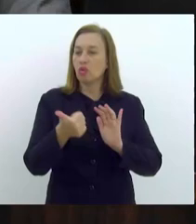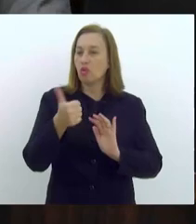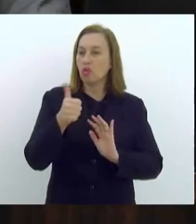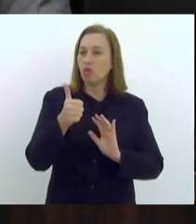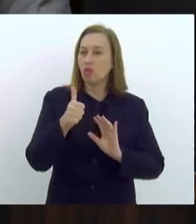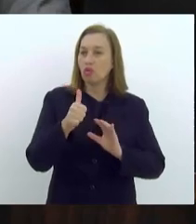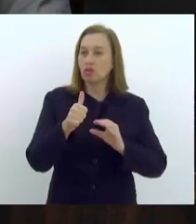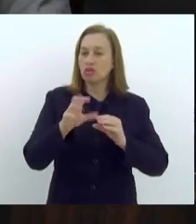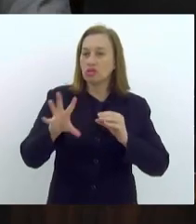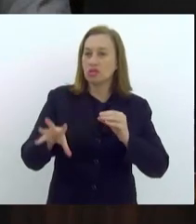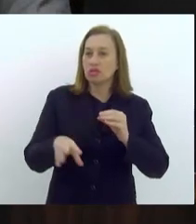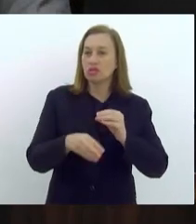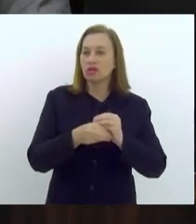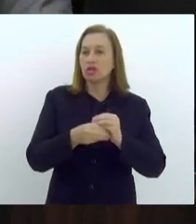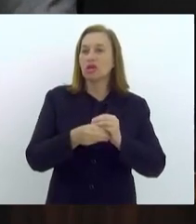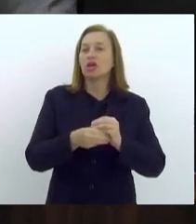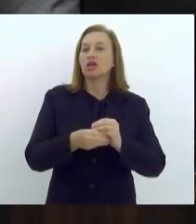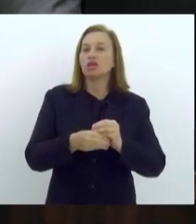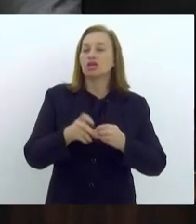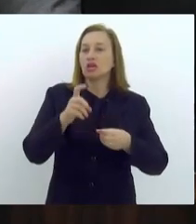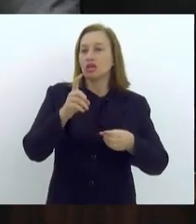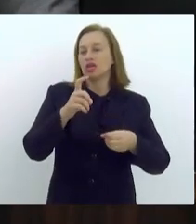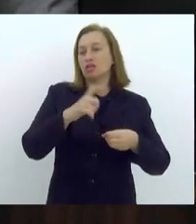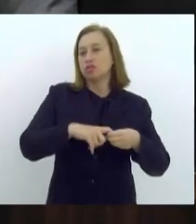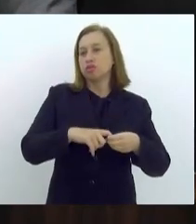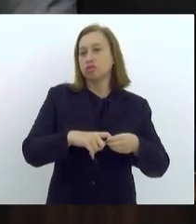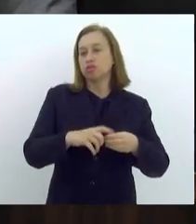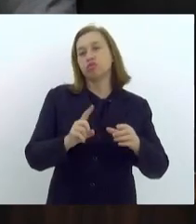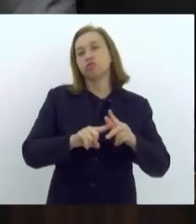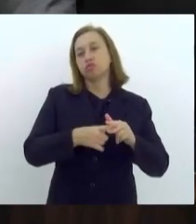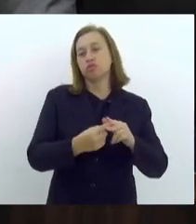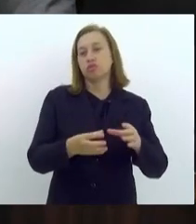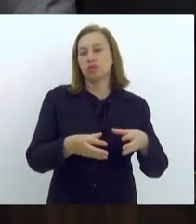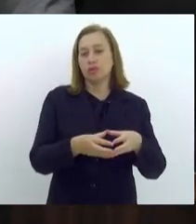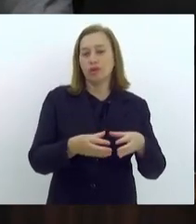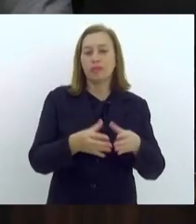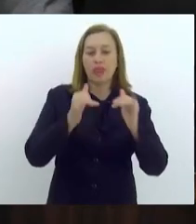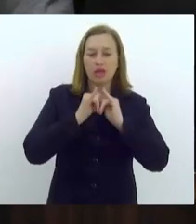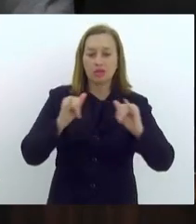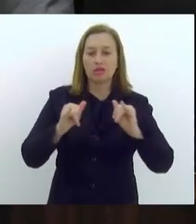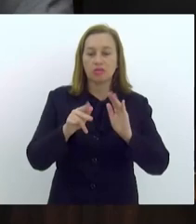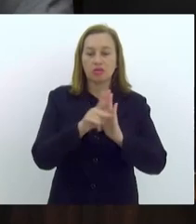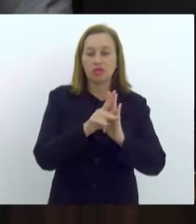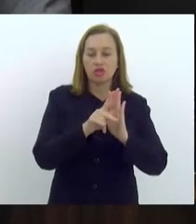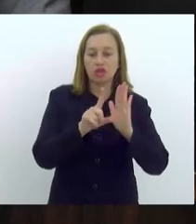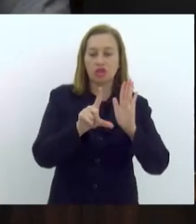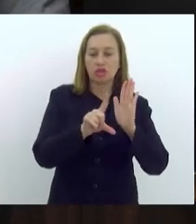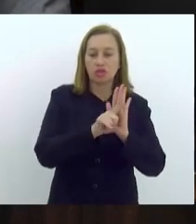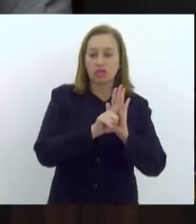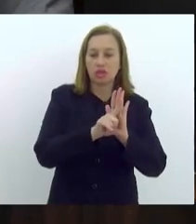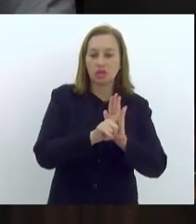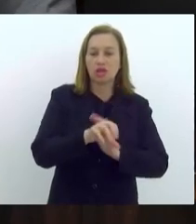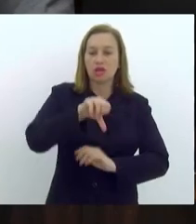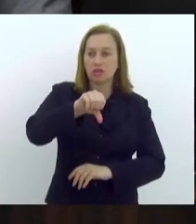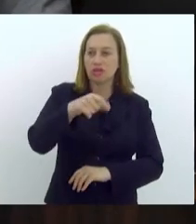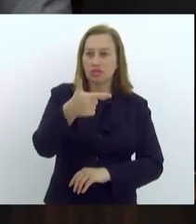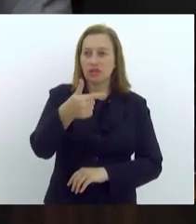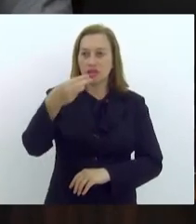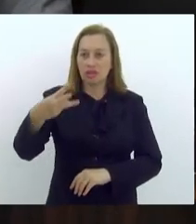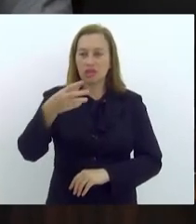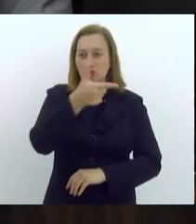emendas e retorna às comissões técnicas. Anuncio o projeto de lei número 923